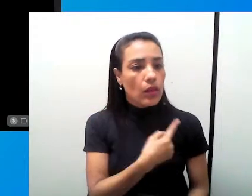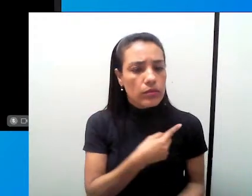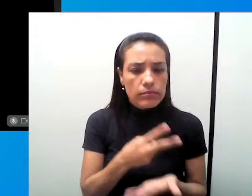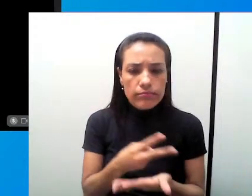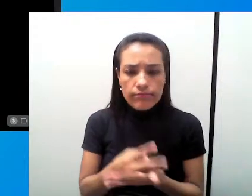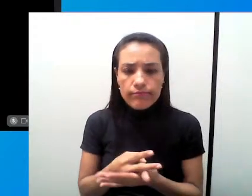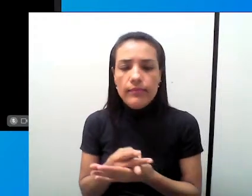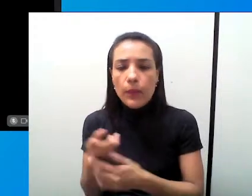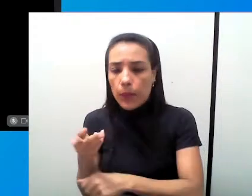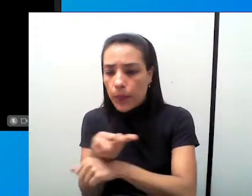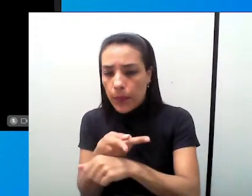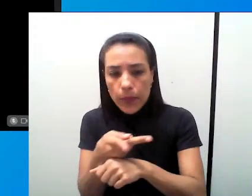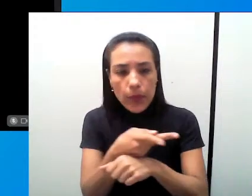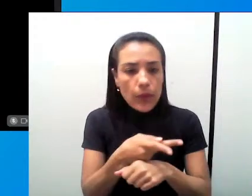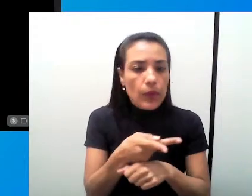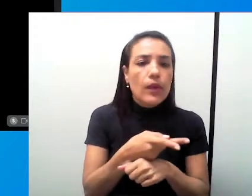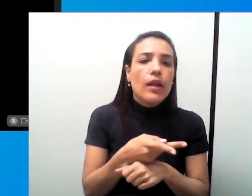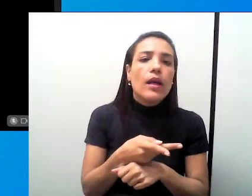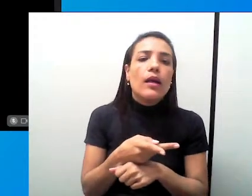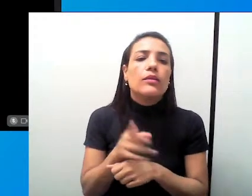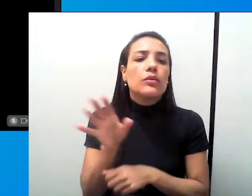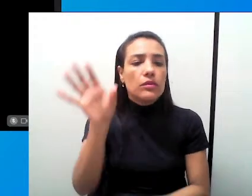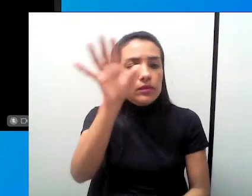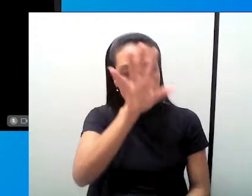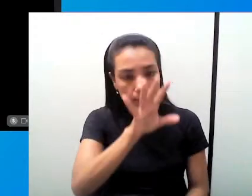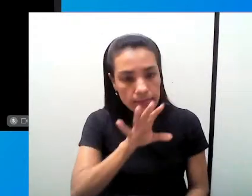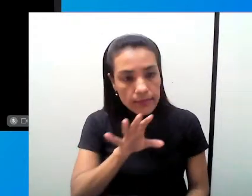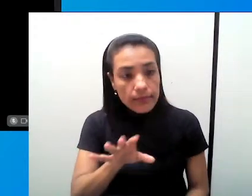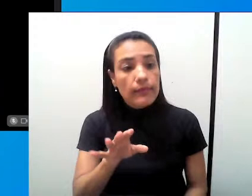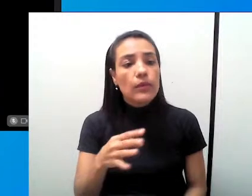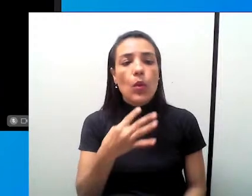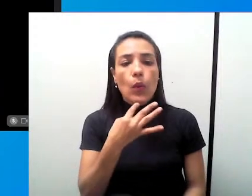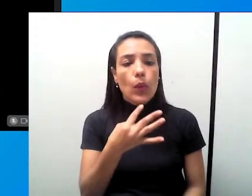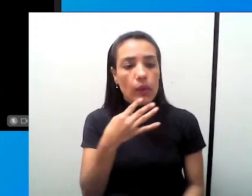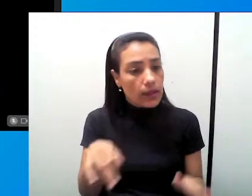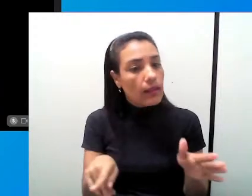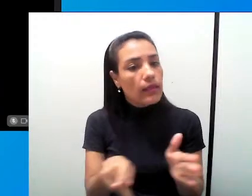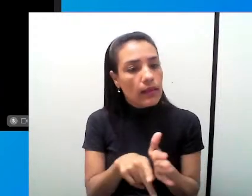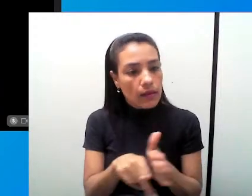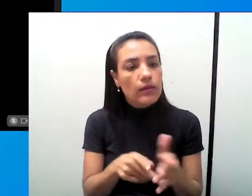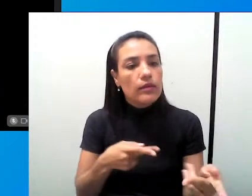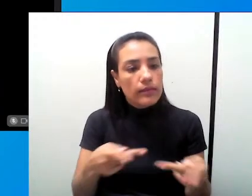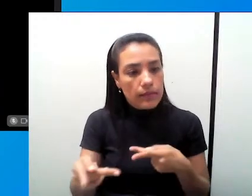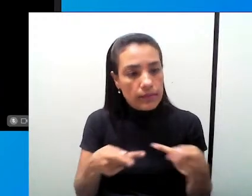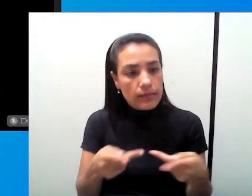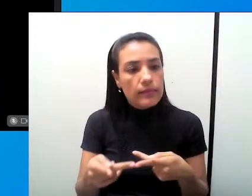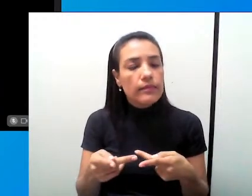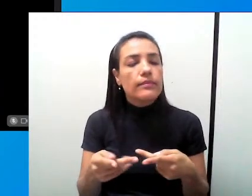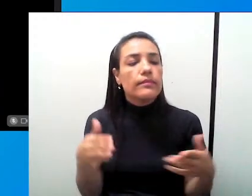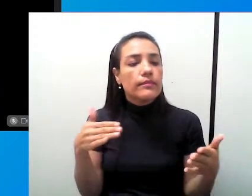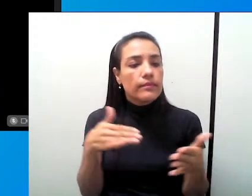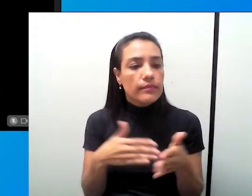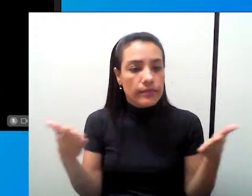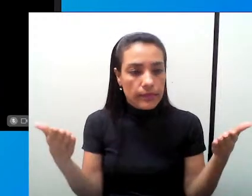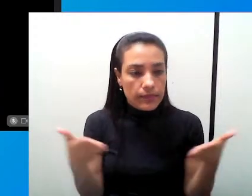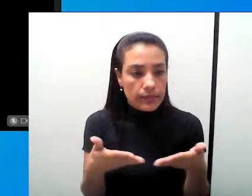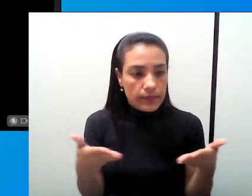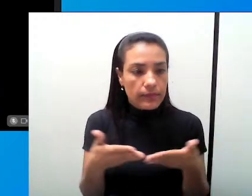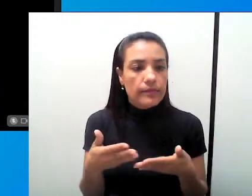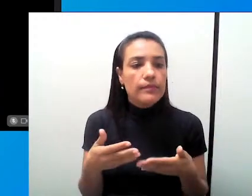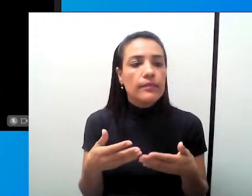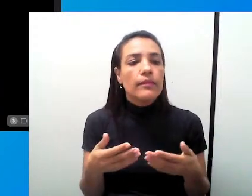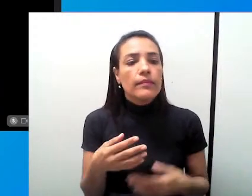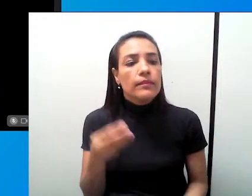sempre, desde o início, lá em 2017, quando nós iniciamos esse processo, até hoje, nós procuramos